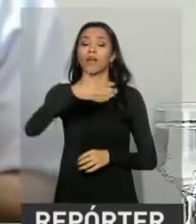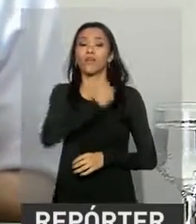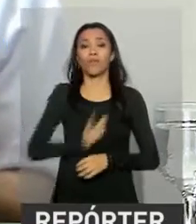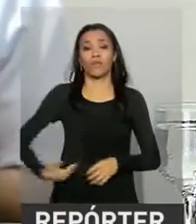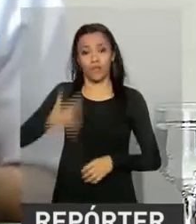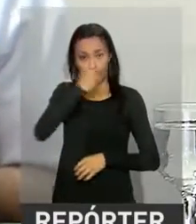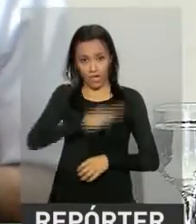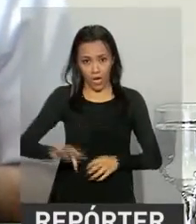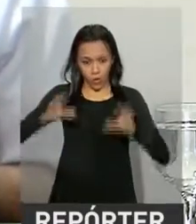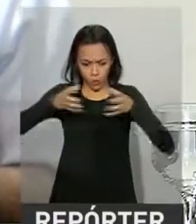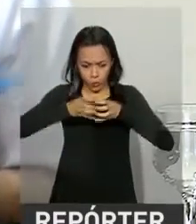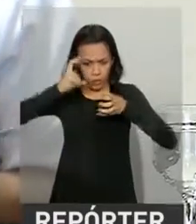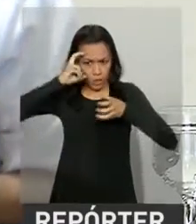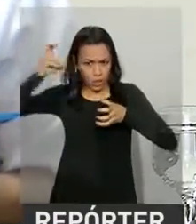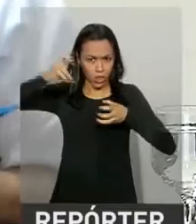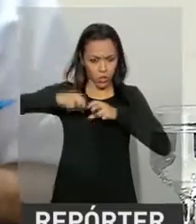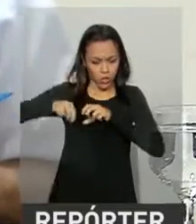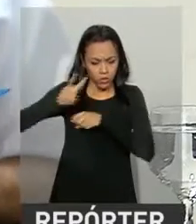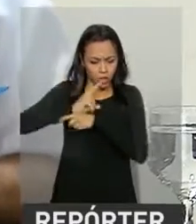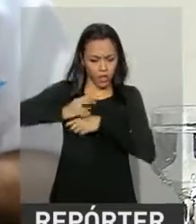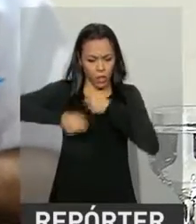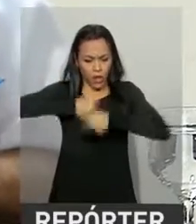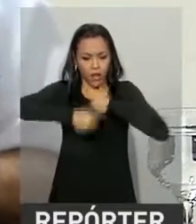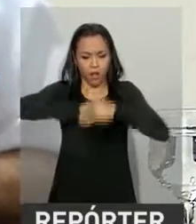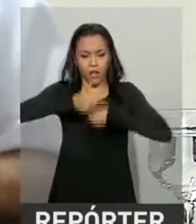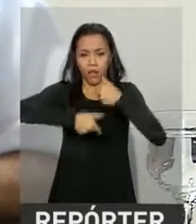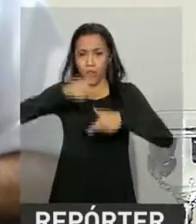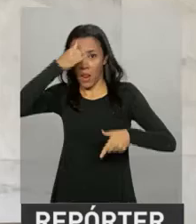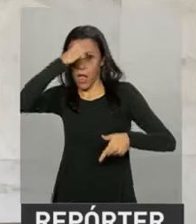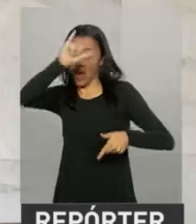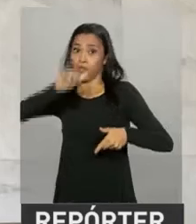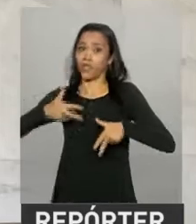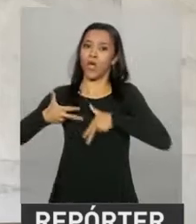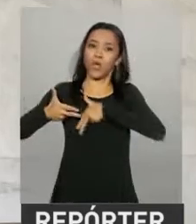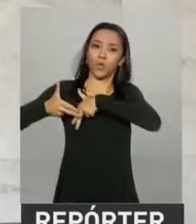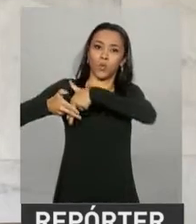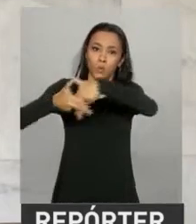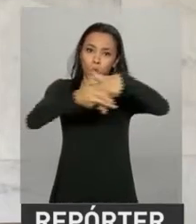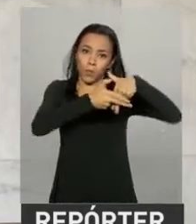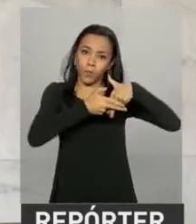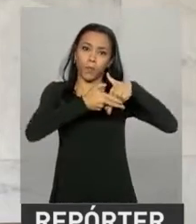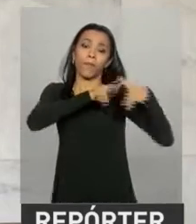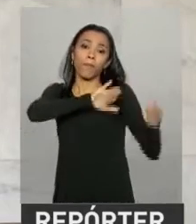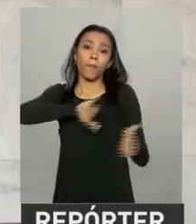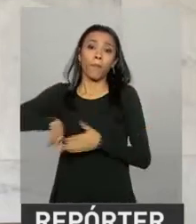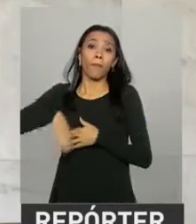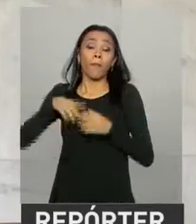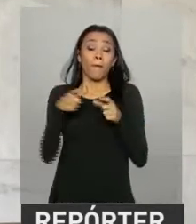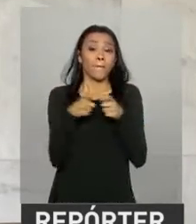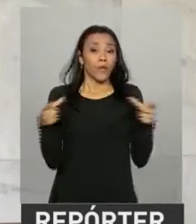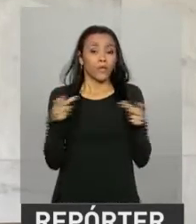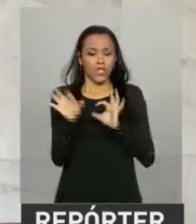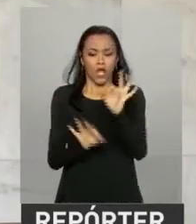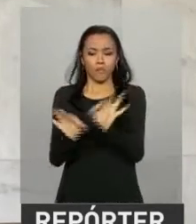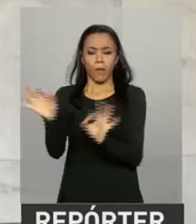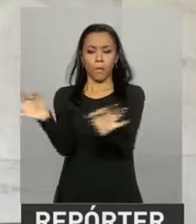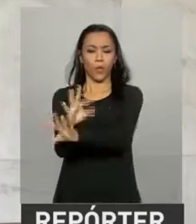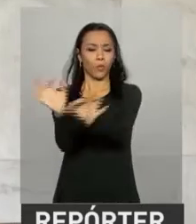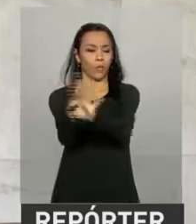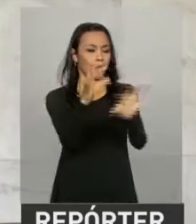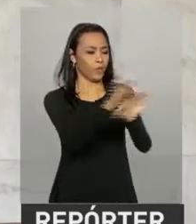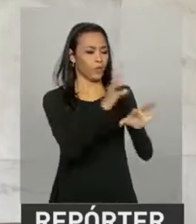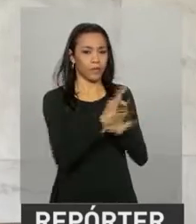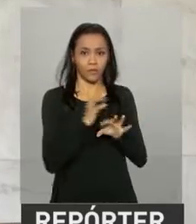tem trabalhado para antecipar possíveis ameaças. Com a grande maioria das instalações e obras concluídas no